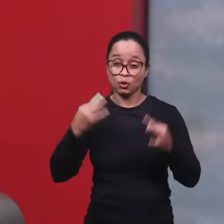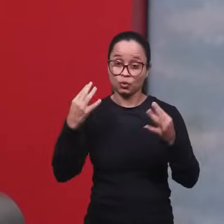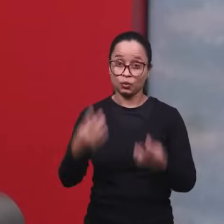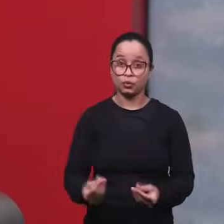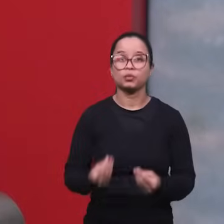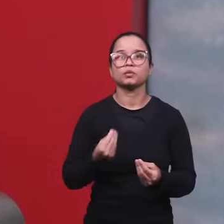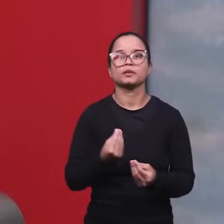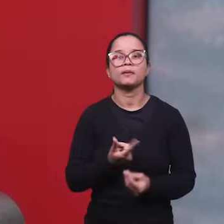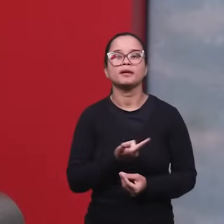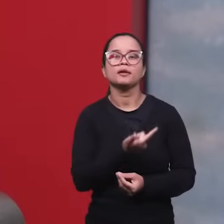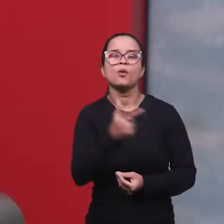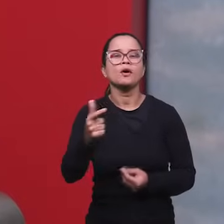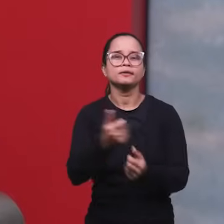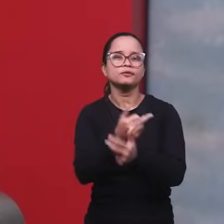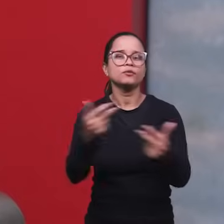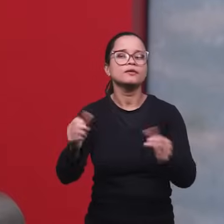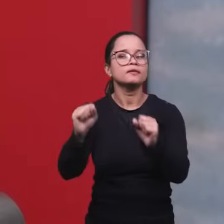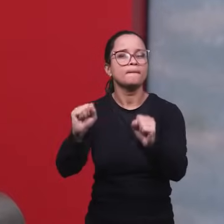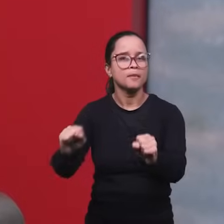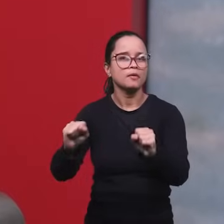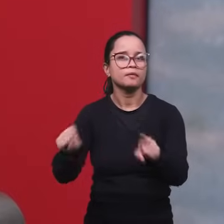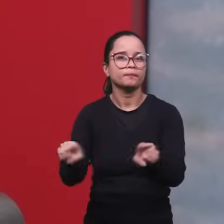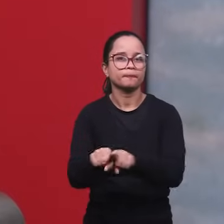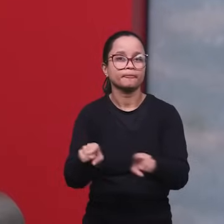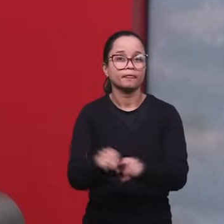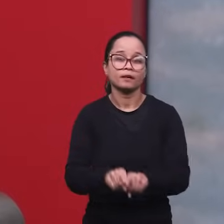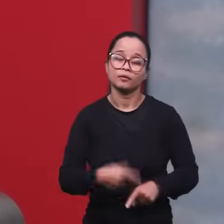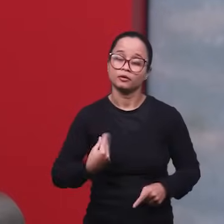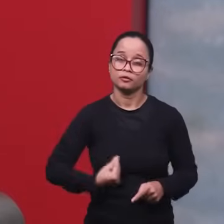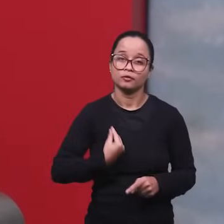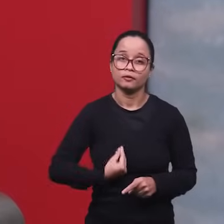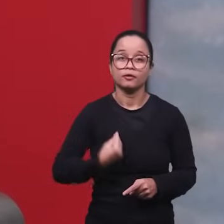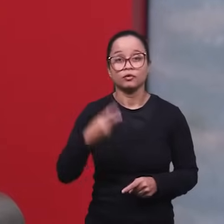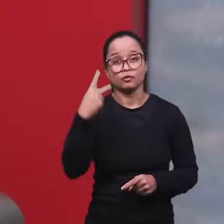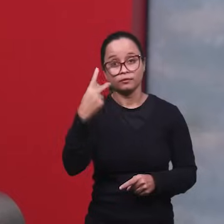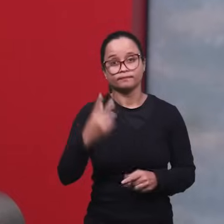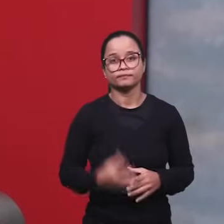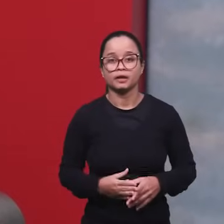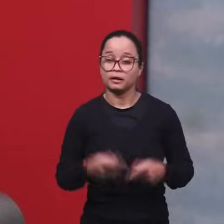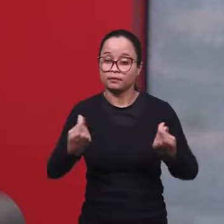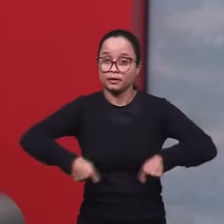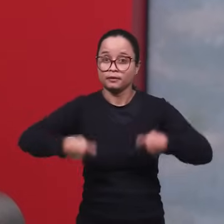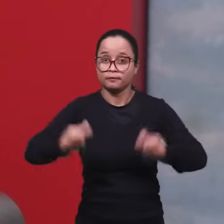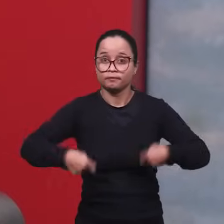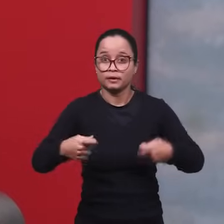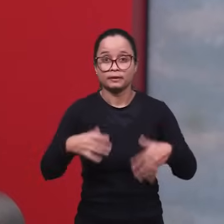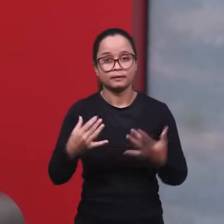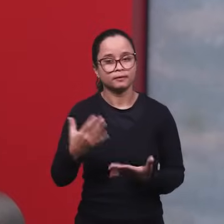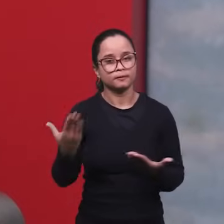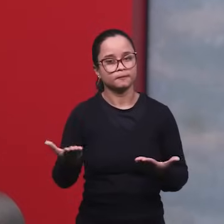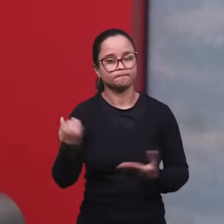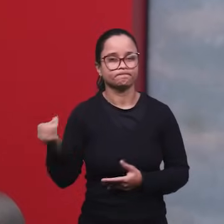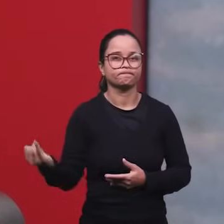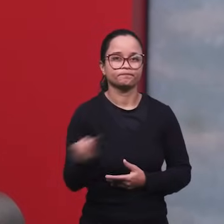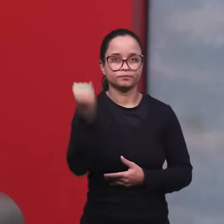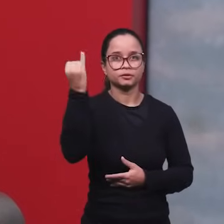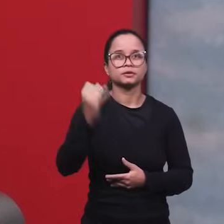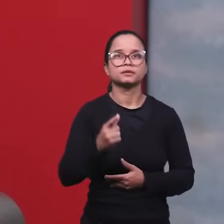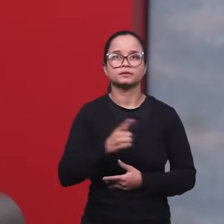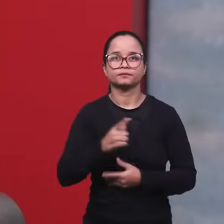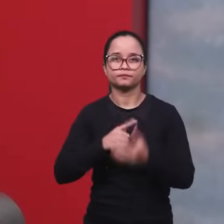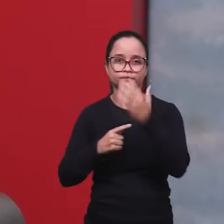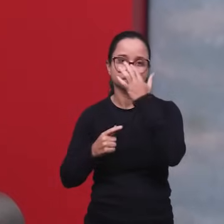ter inúmeros benefícios que você vai poder desfrutar ao longo da sua vida, até por uma necessidade. Então, é muito importante,